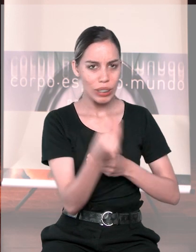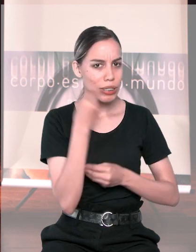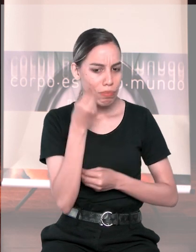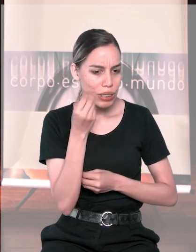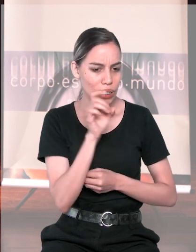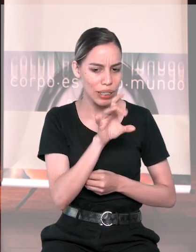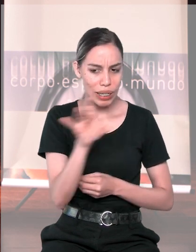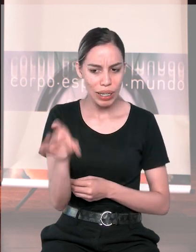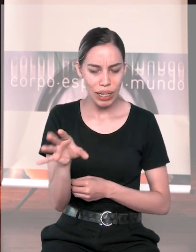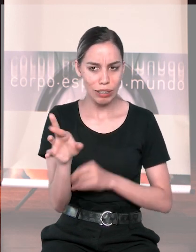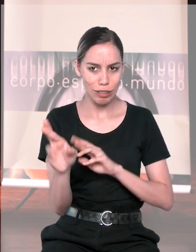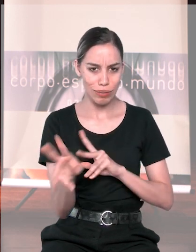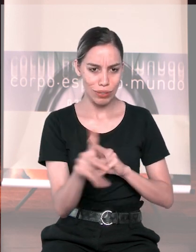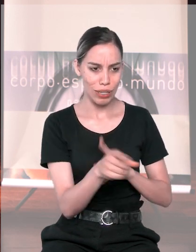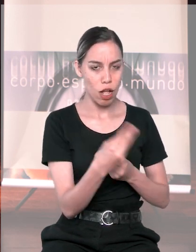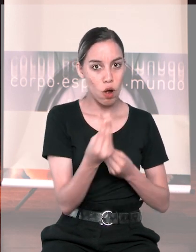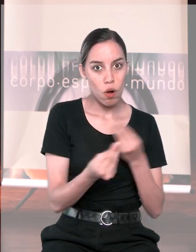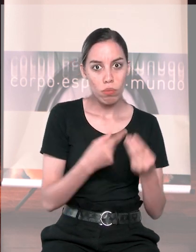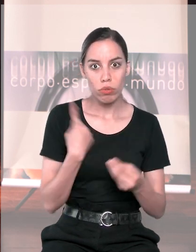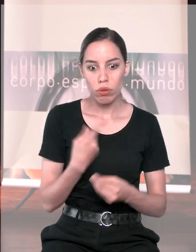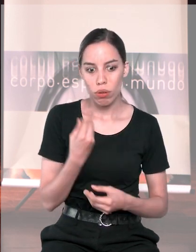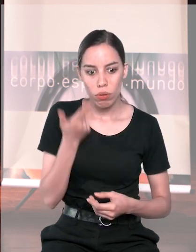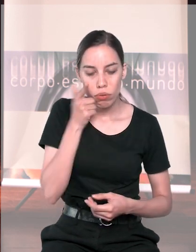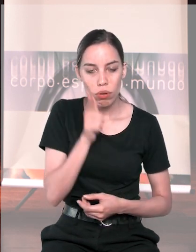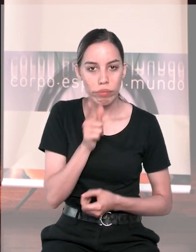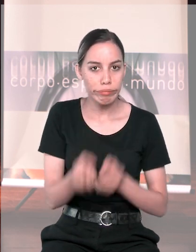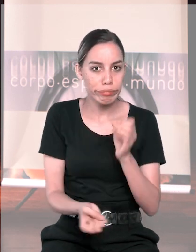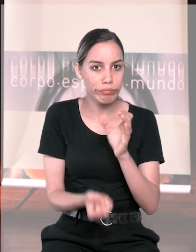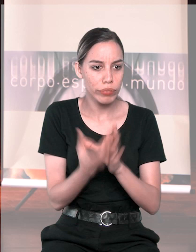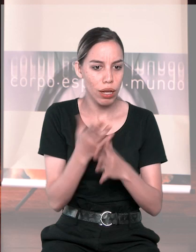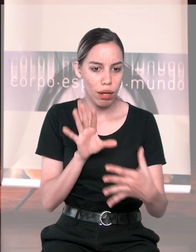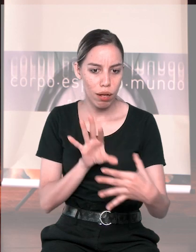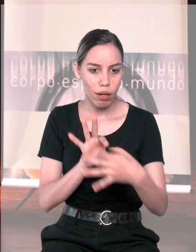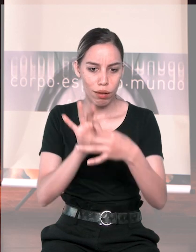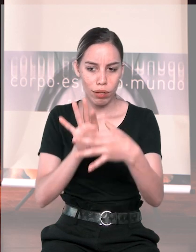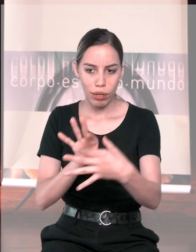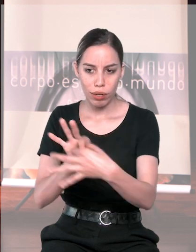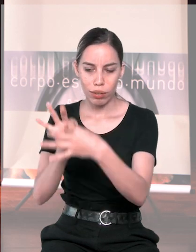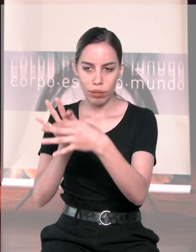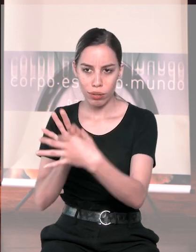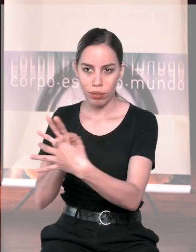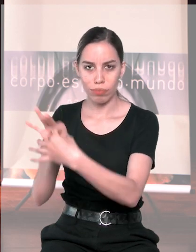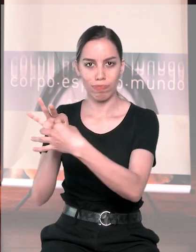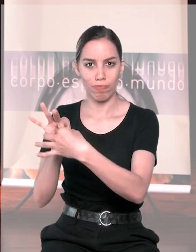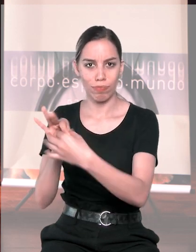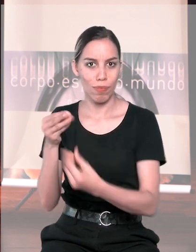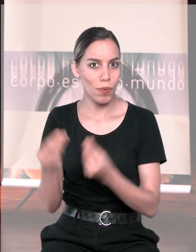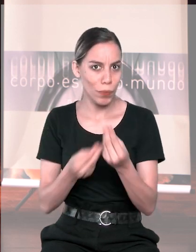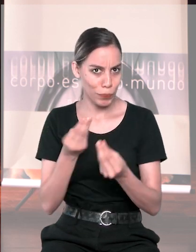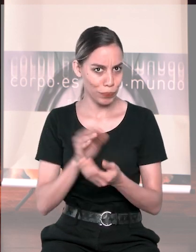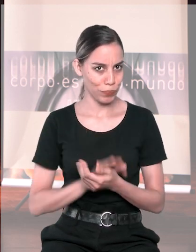em relação a cada um de nós, são tão heterogêneos, como é que a gente consegue produzir conexões entre essas